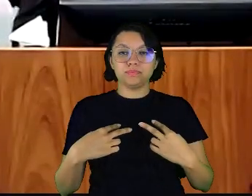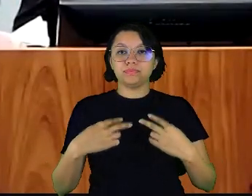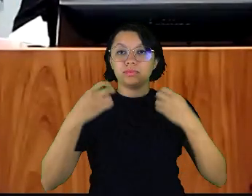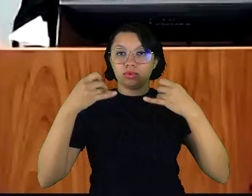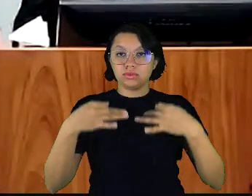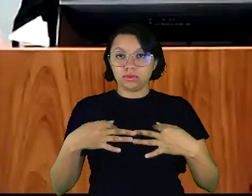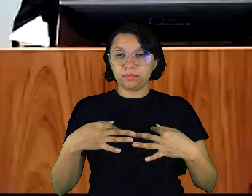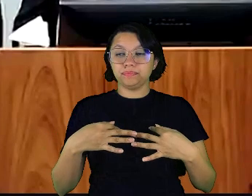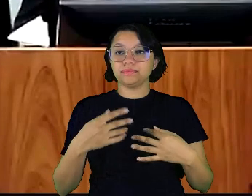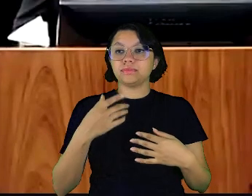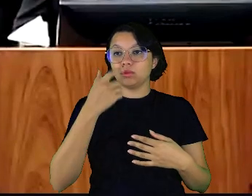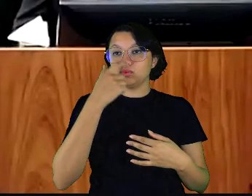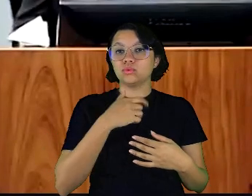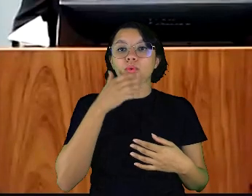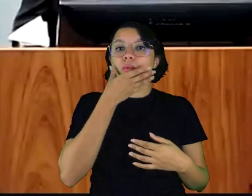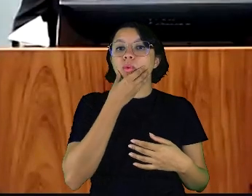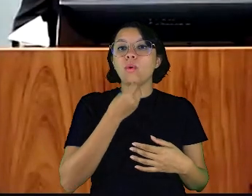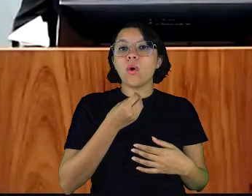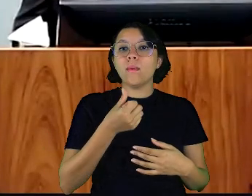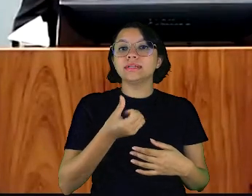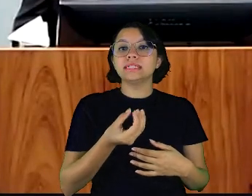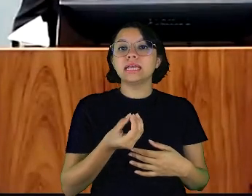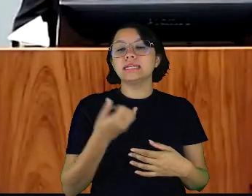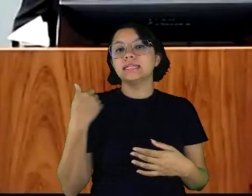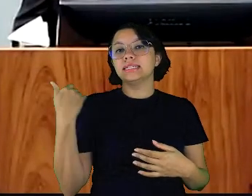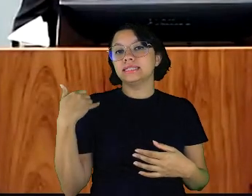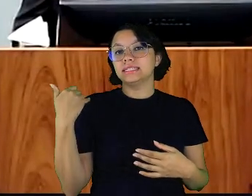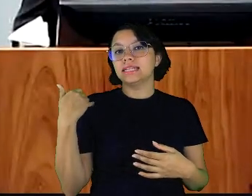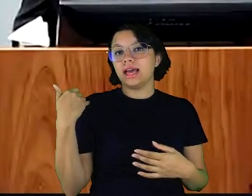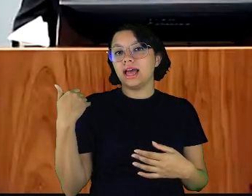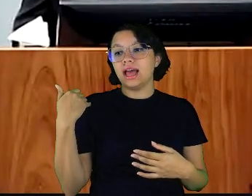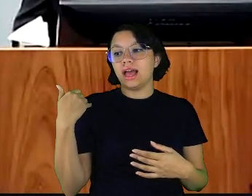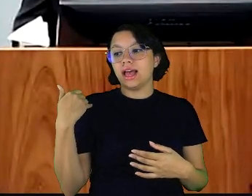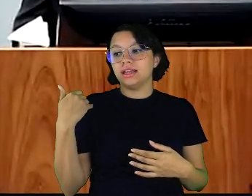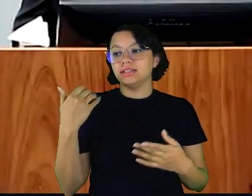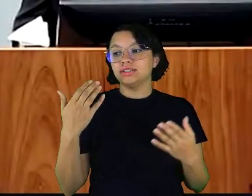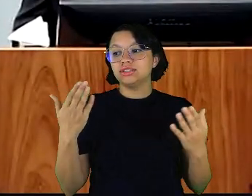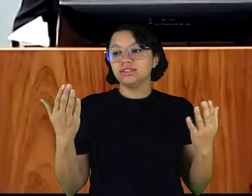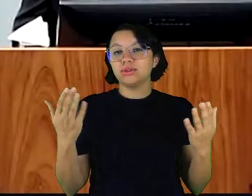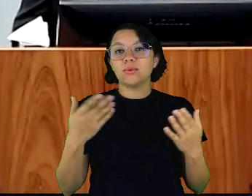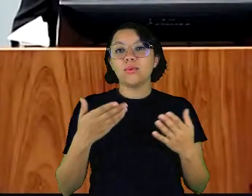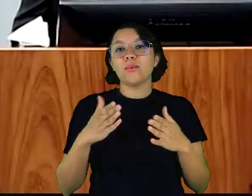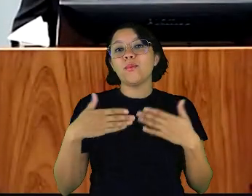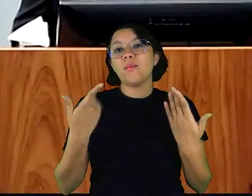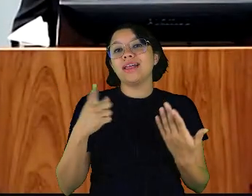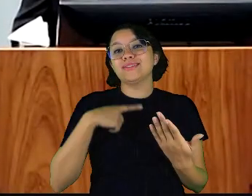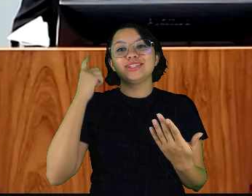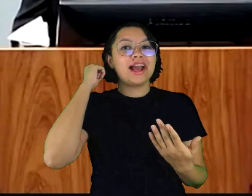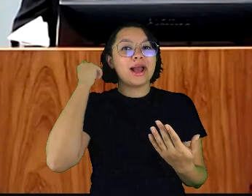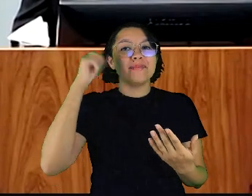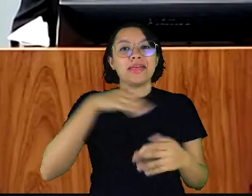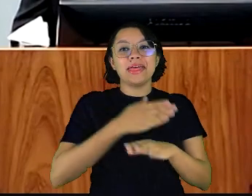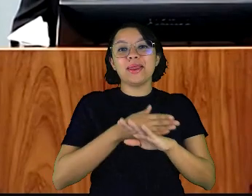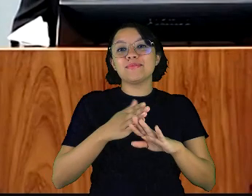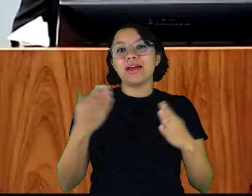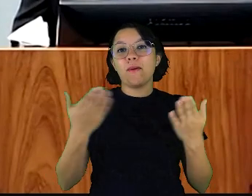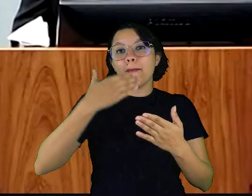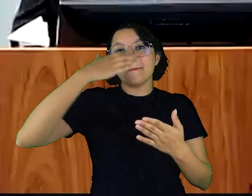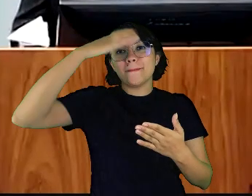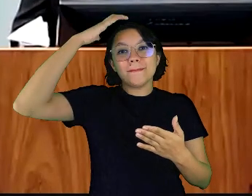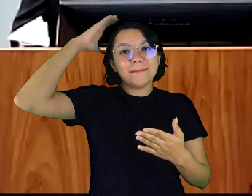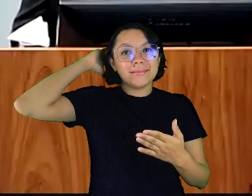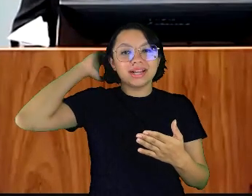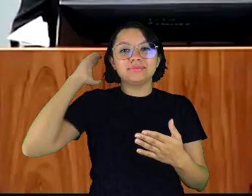60 anos. Quando tinha cabelo era branco e hoje eu sou careca. Estou com terno